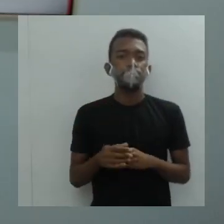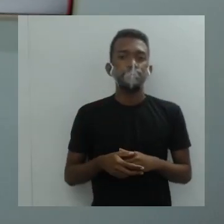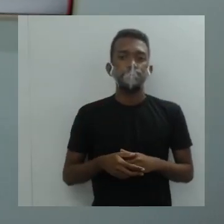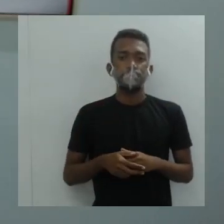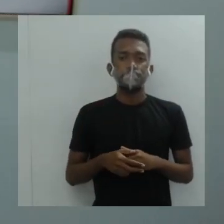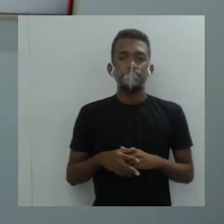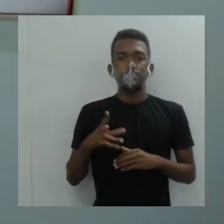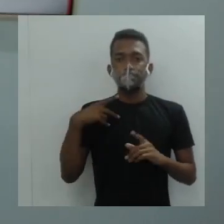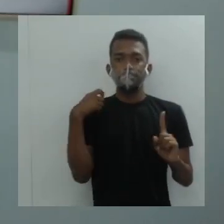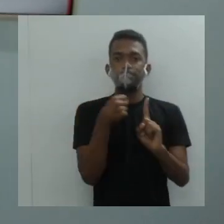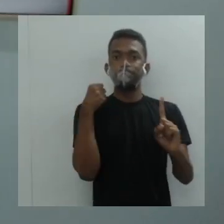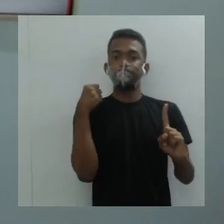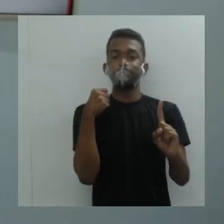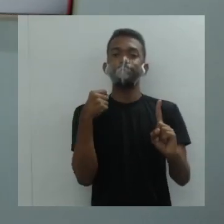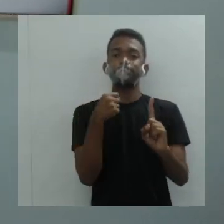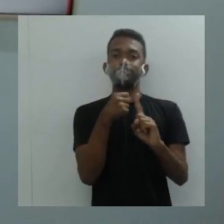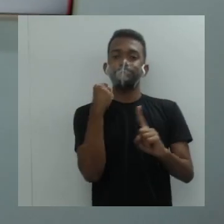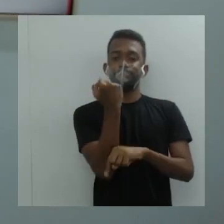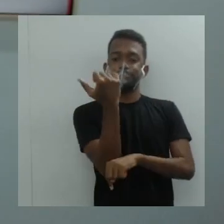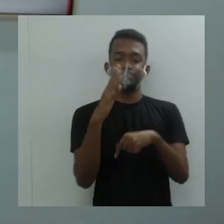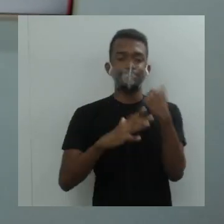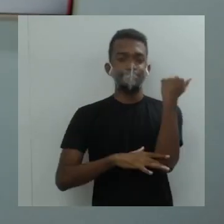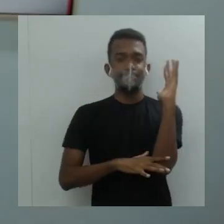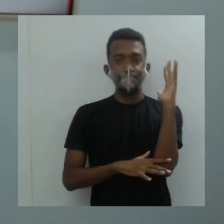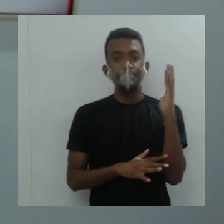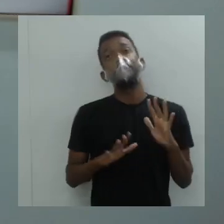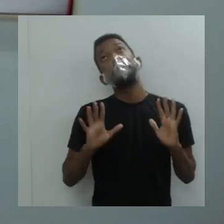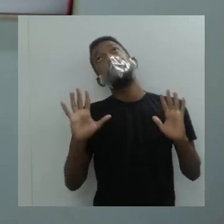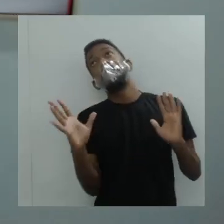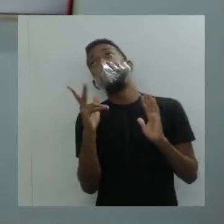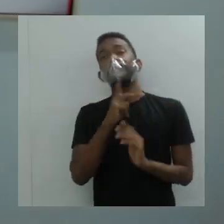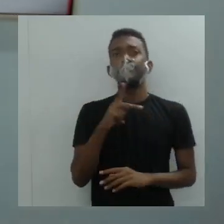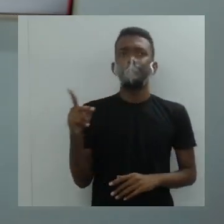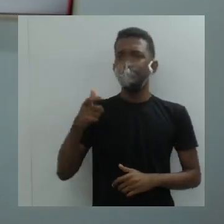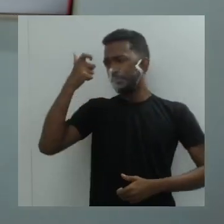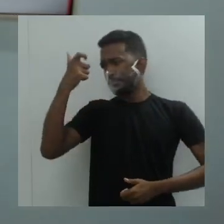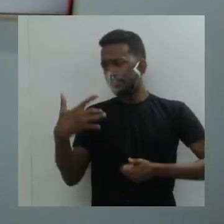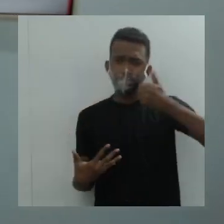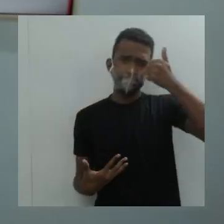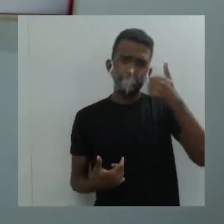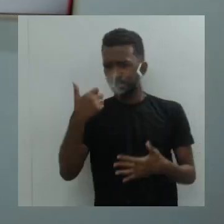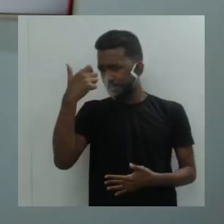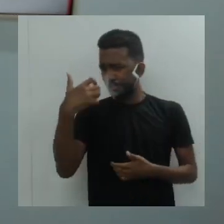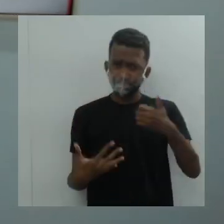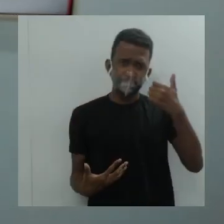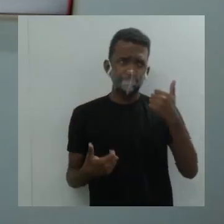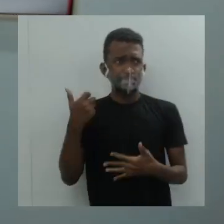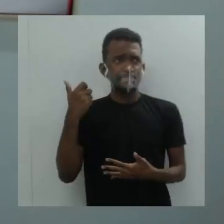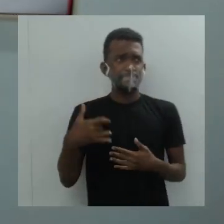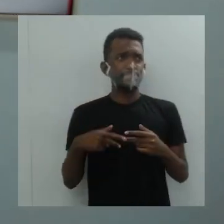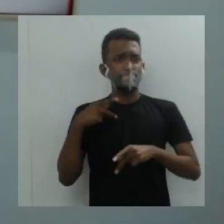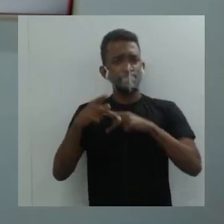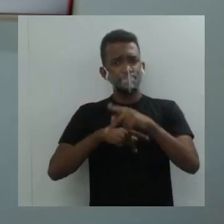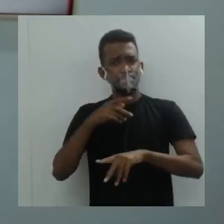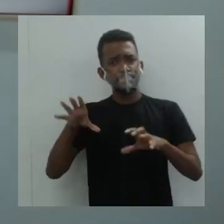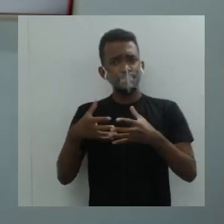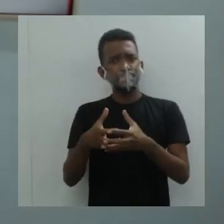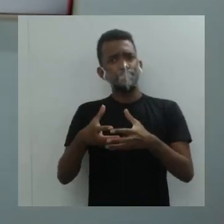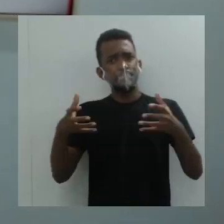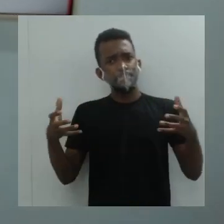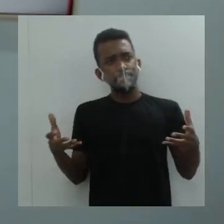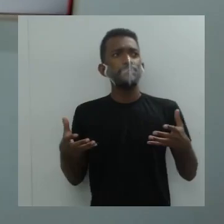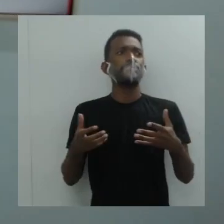com os impactos ambientais. Nossa, professor, o senhor está falando tudo isso e trazendo população,